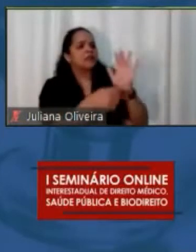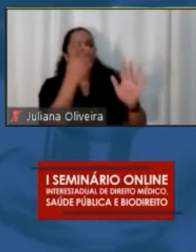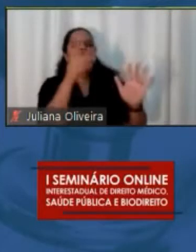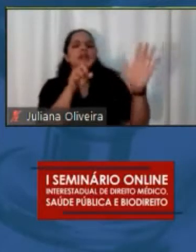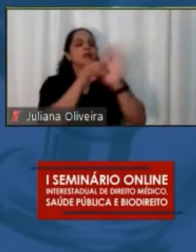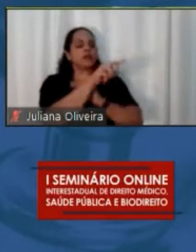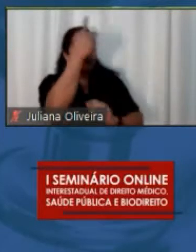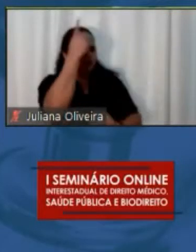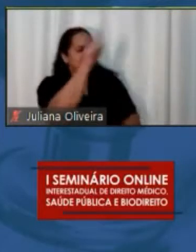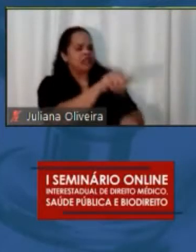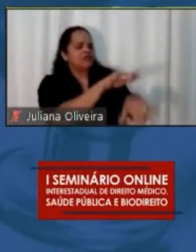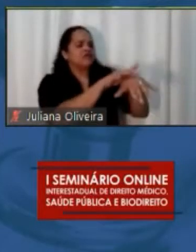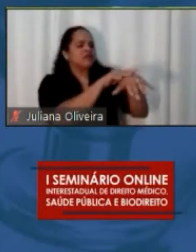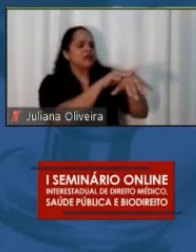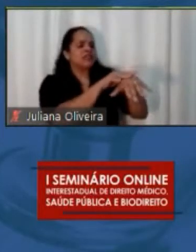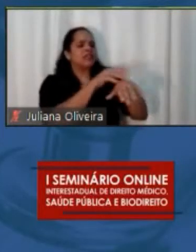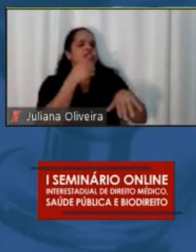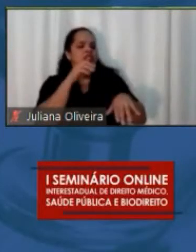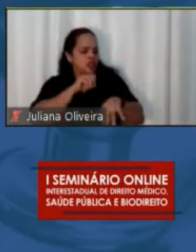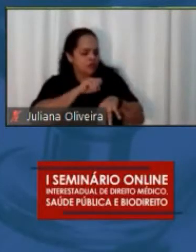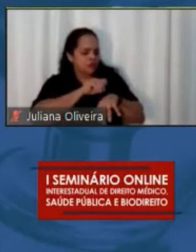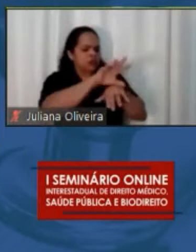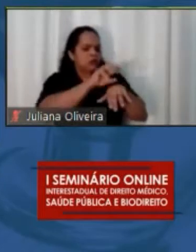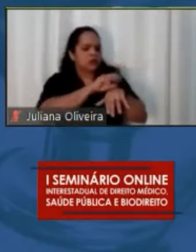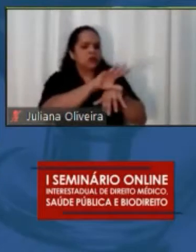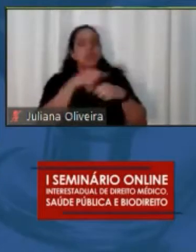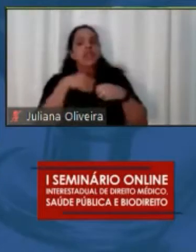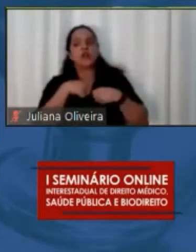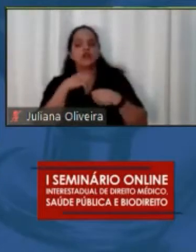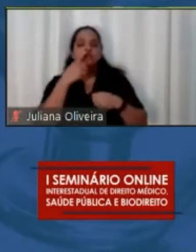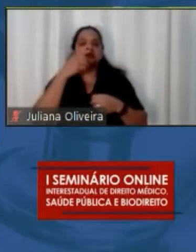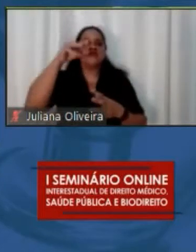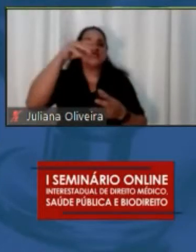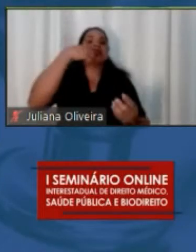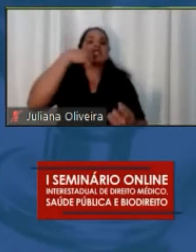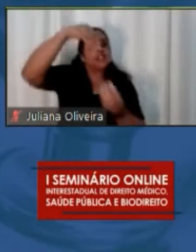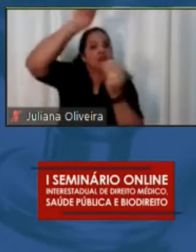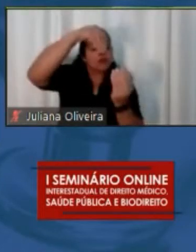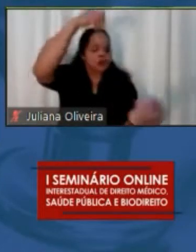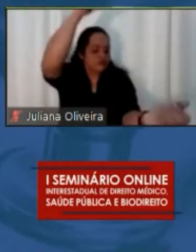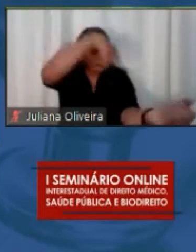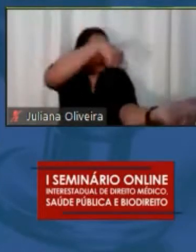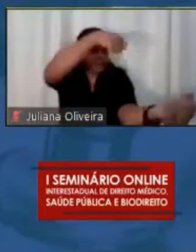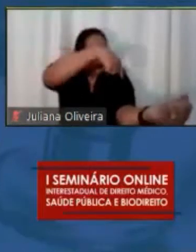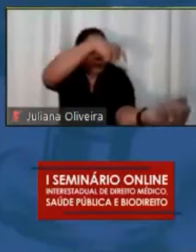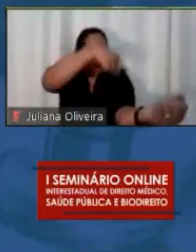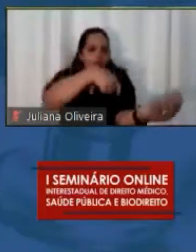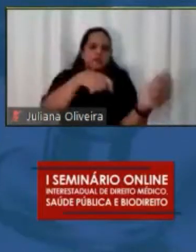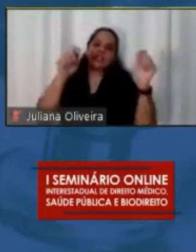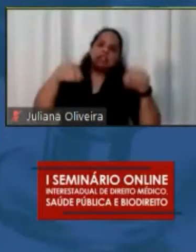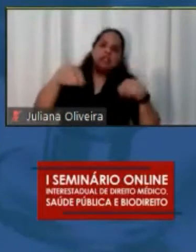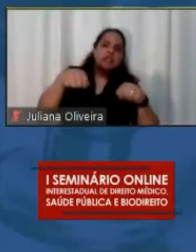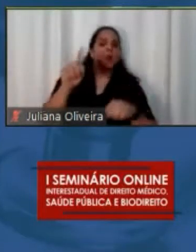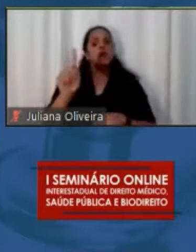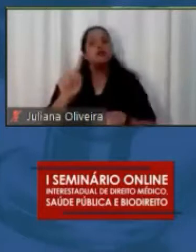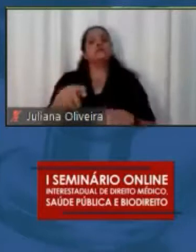hemorragia, eu devo fazer uma transfusão? Será que é necessário fazer essa transfusão? E quando a gente fala a respeito